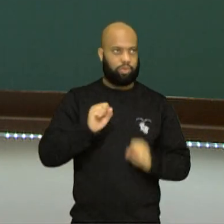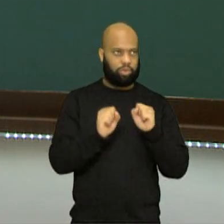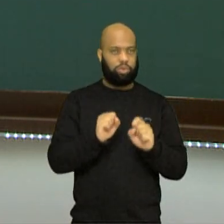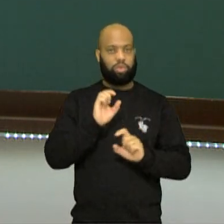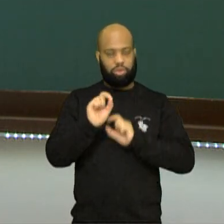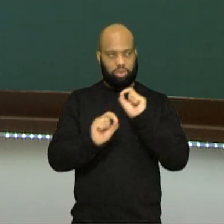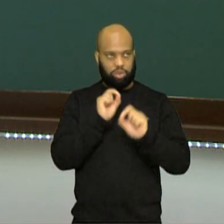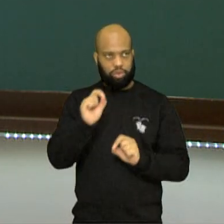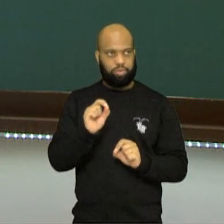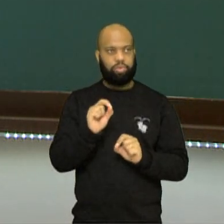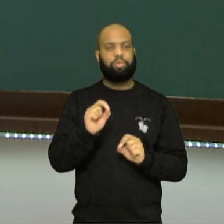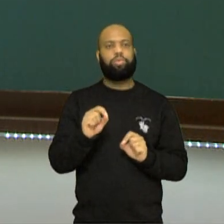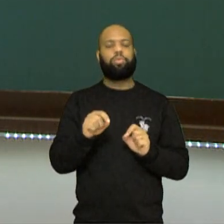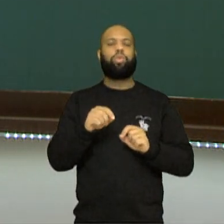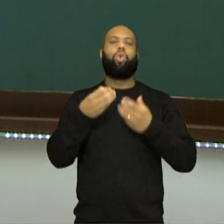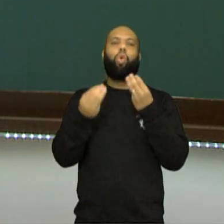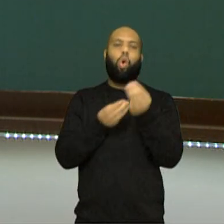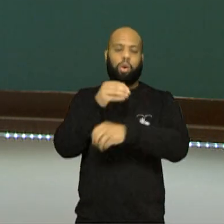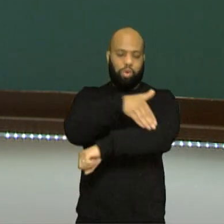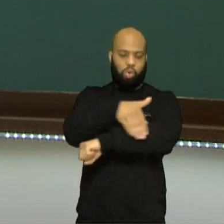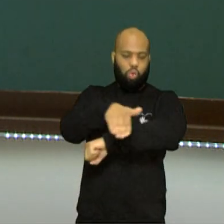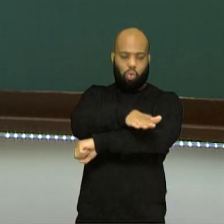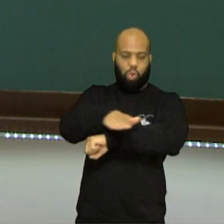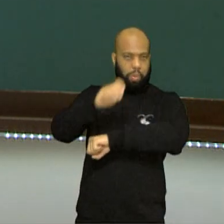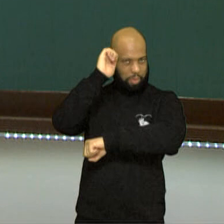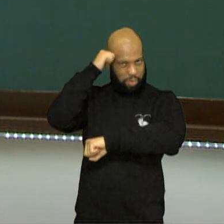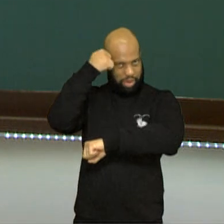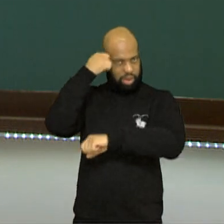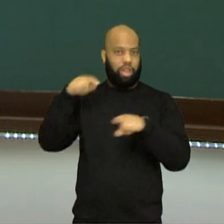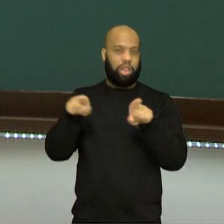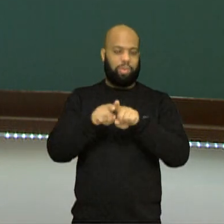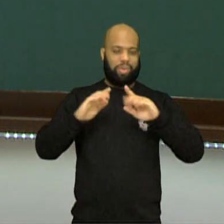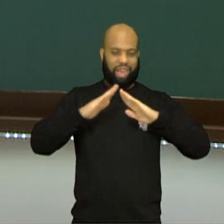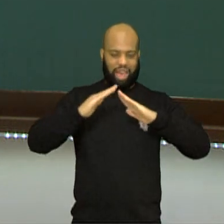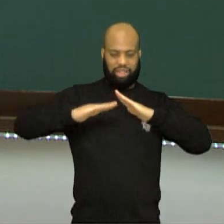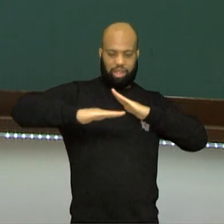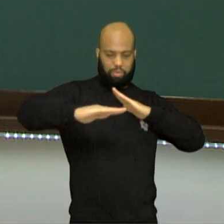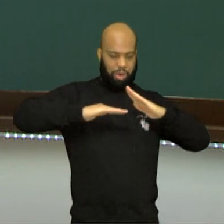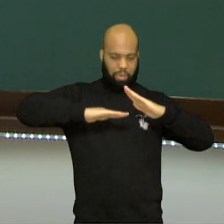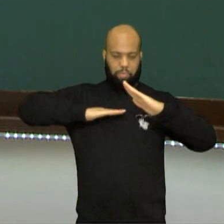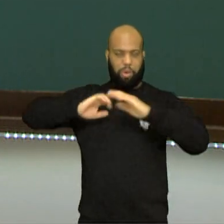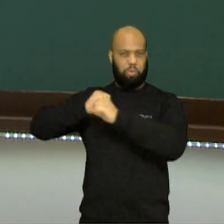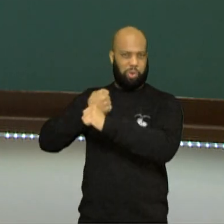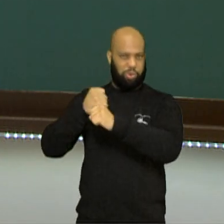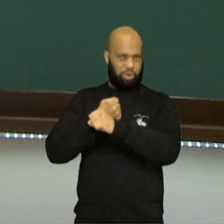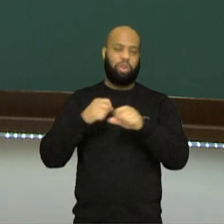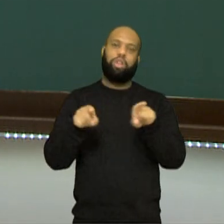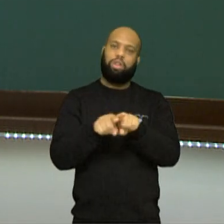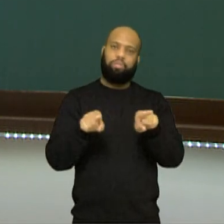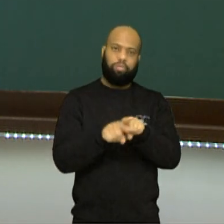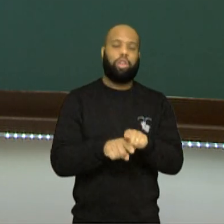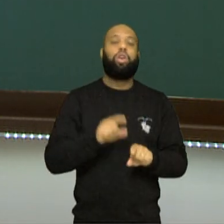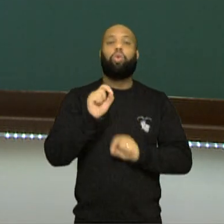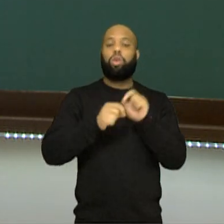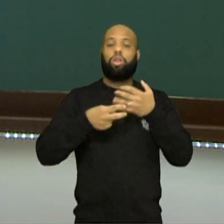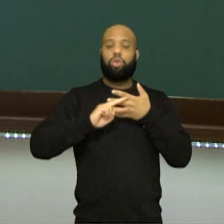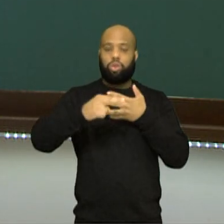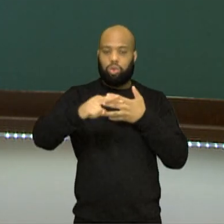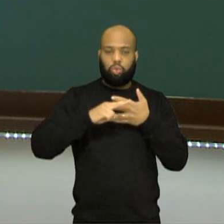impermeabilização pelo asfalto, pelas lajotas, pelos pavimentos. Qual uma grande